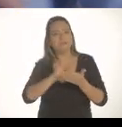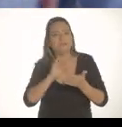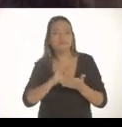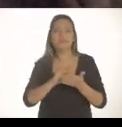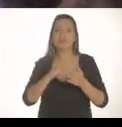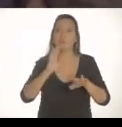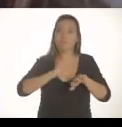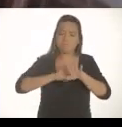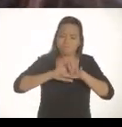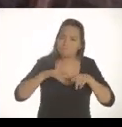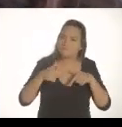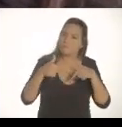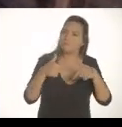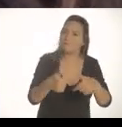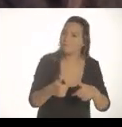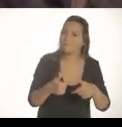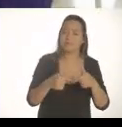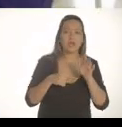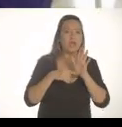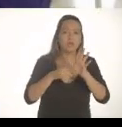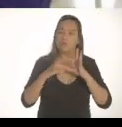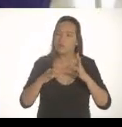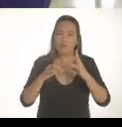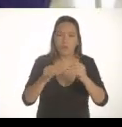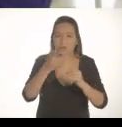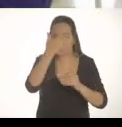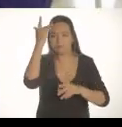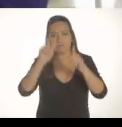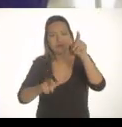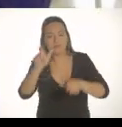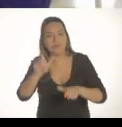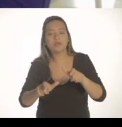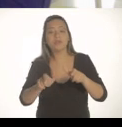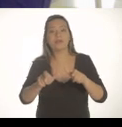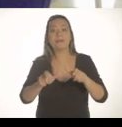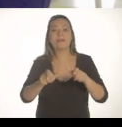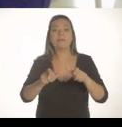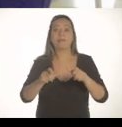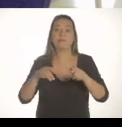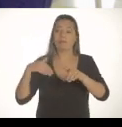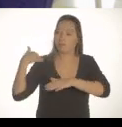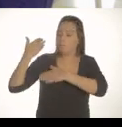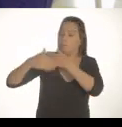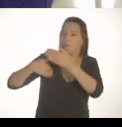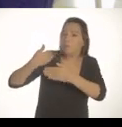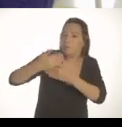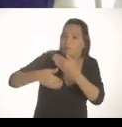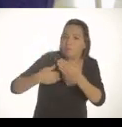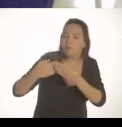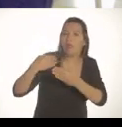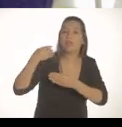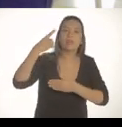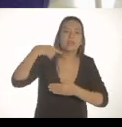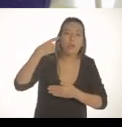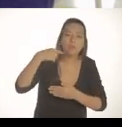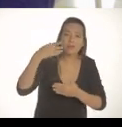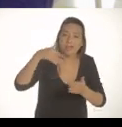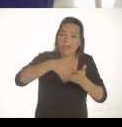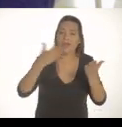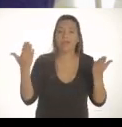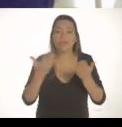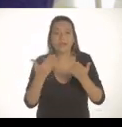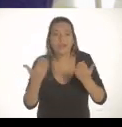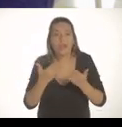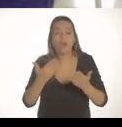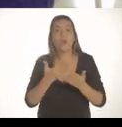fez, pelo que ele faz, por todos. Ao longo desse tempo, como deputado, Marcelo teve atuações